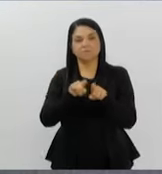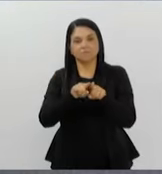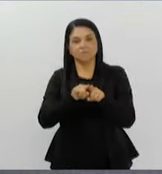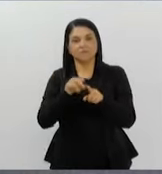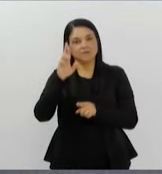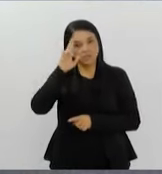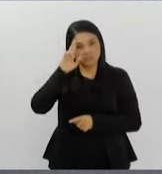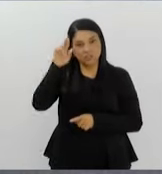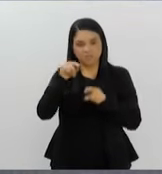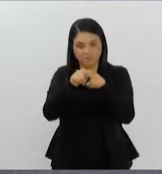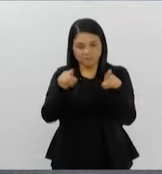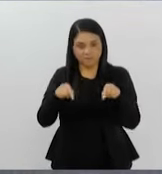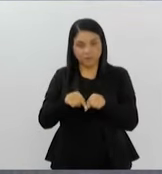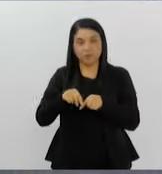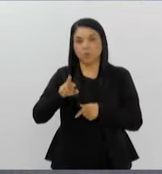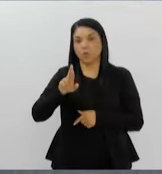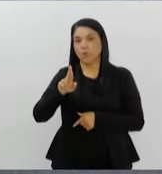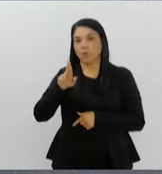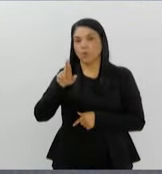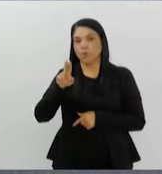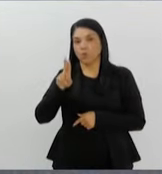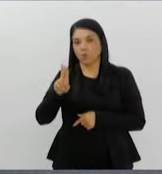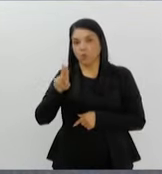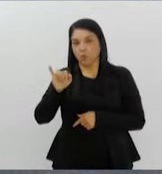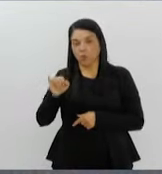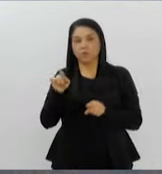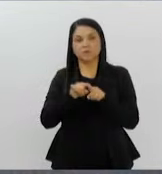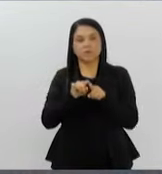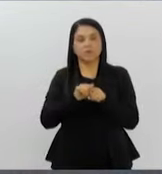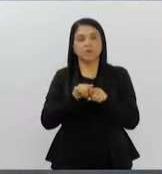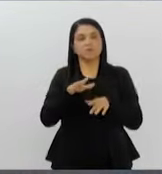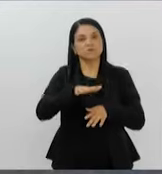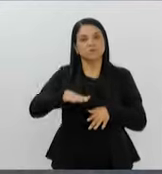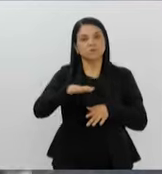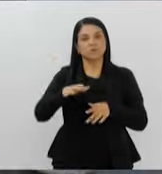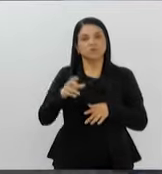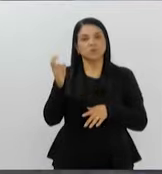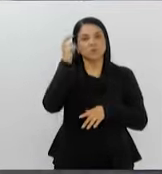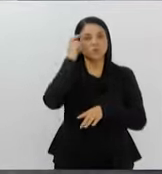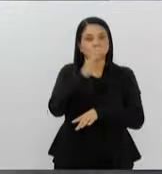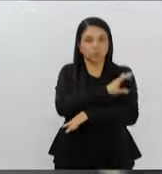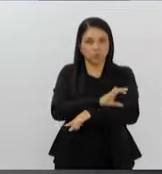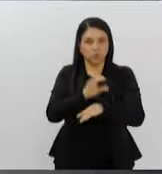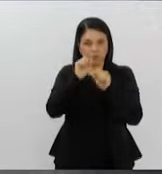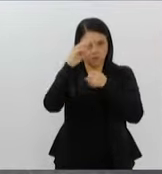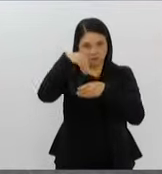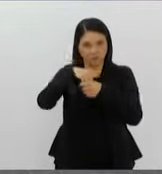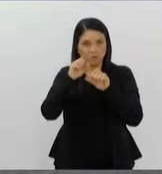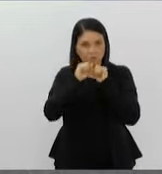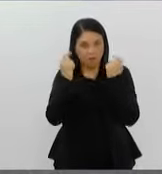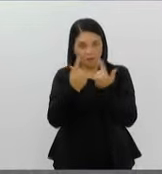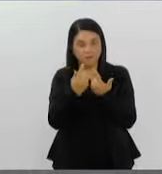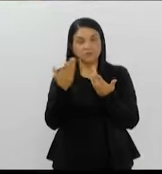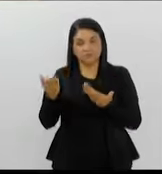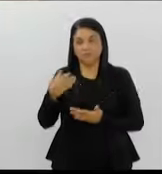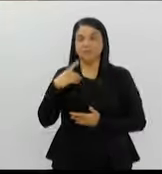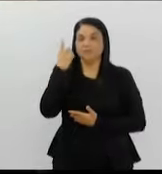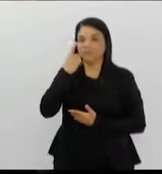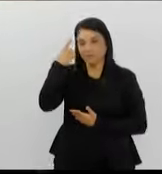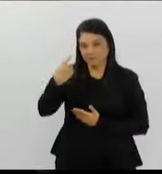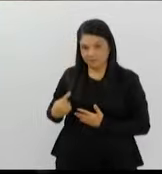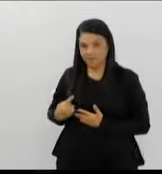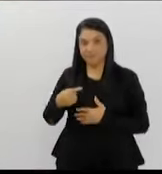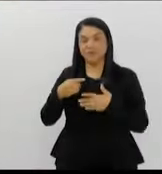de gabinete, o Rui, e o setor de cultura da casa. Mas aí, minha querida xará Dani Balbi, nós construímos ontem essa